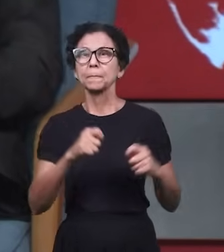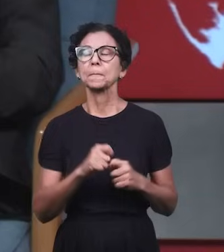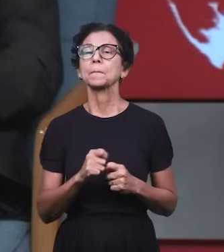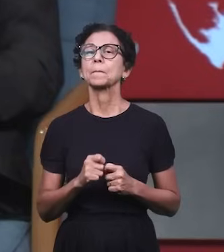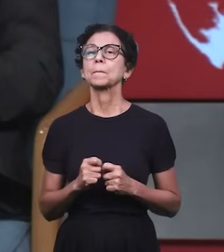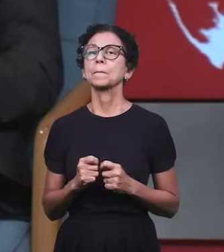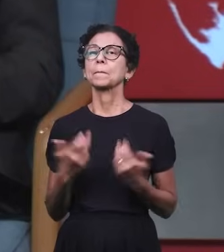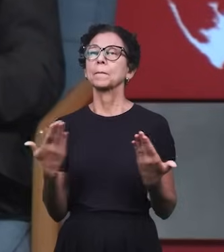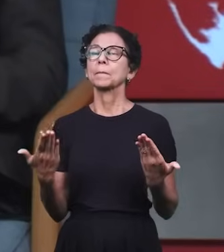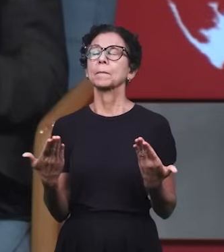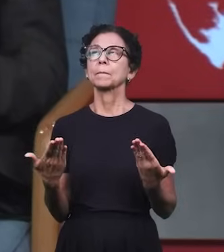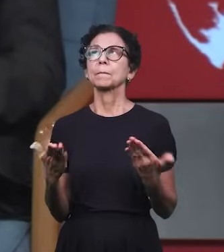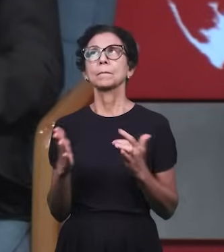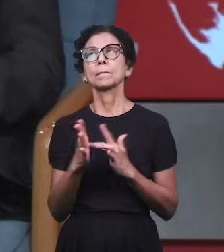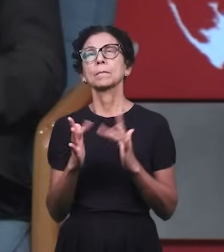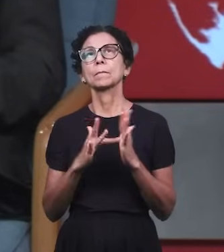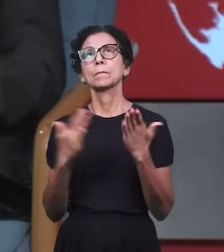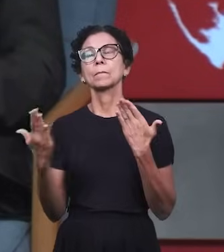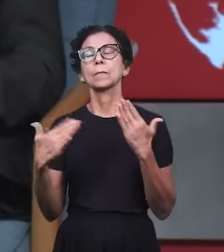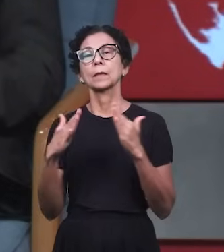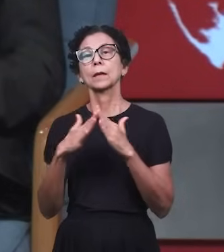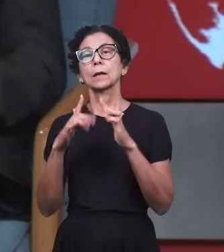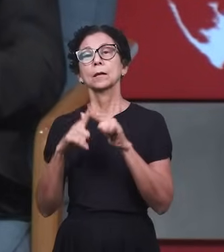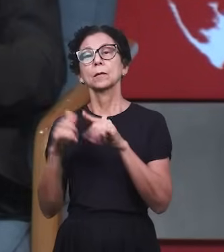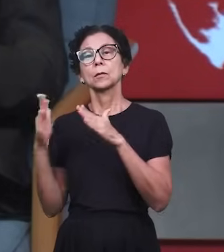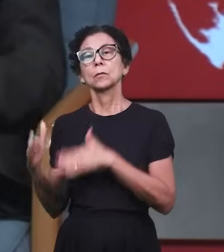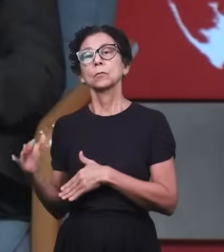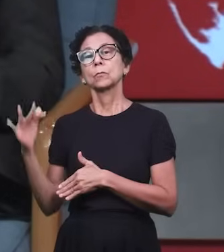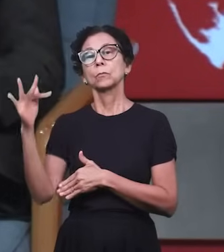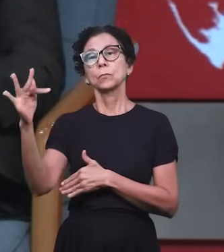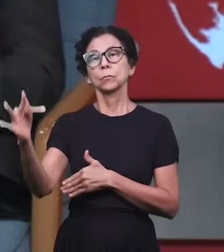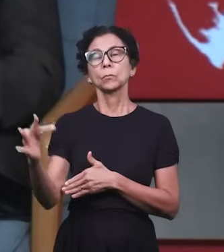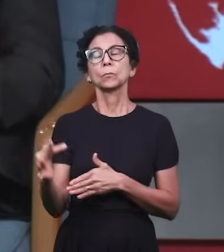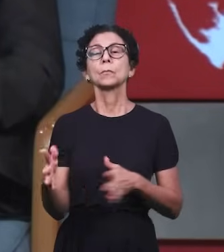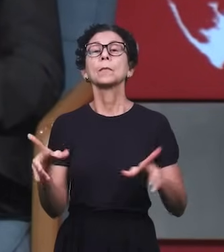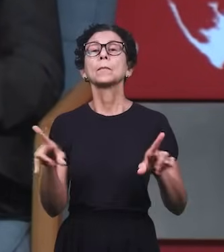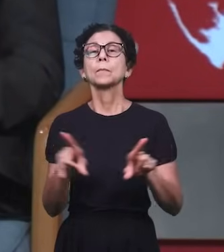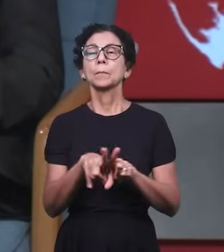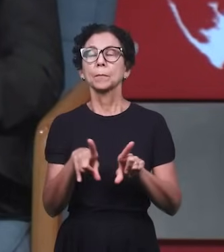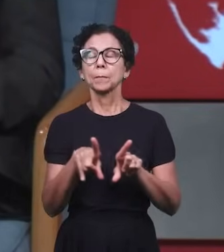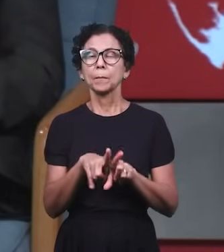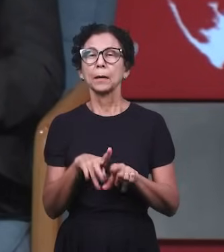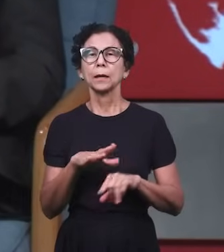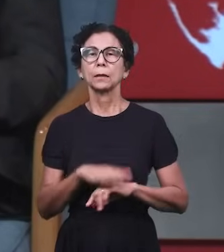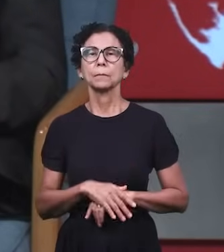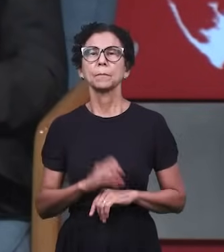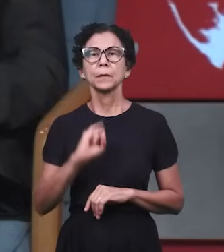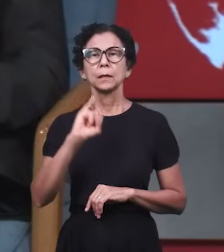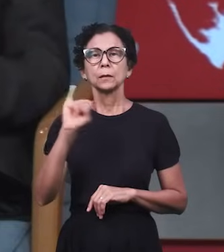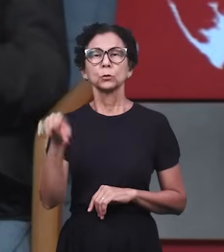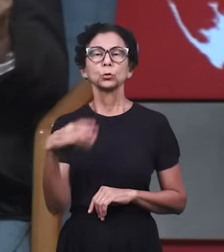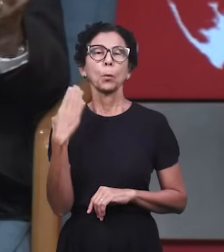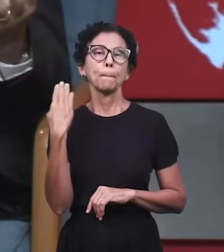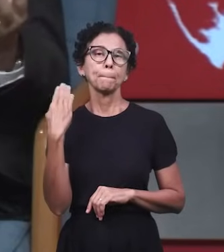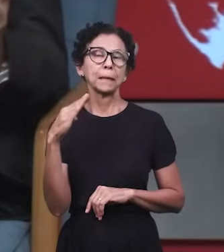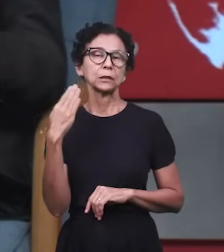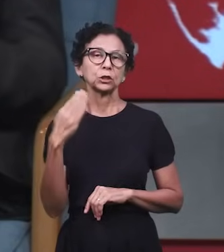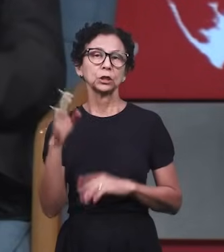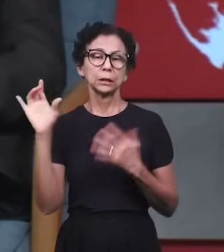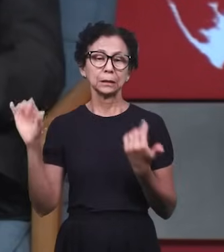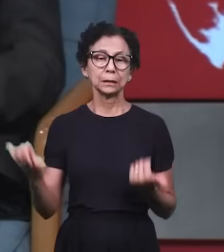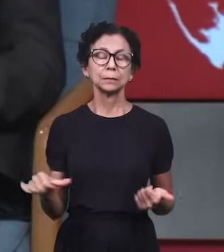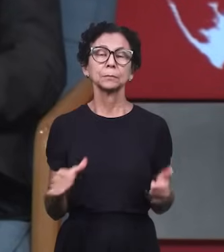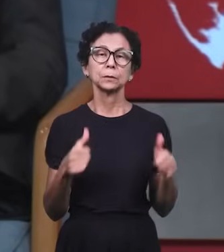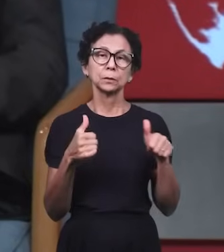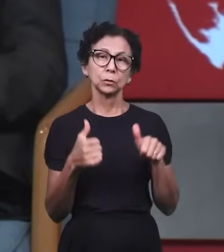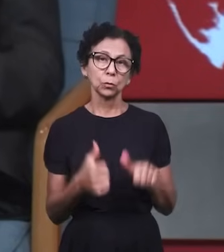é tipo da igreja. A mesma coisa que acontece no batismo. No batismo de João, quando João questiona, diz, eu quero